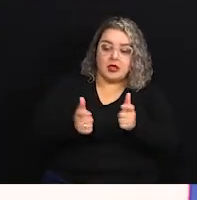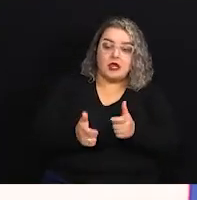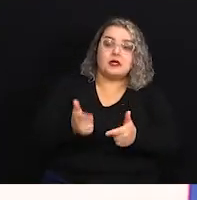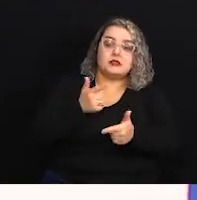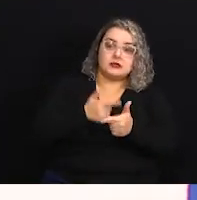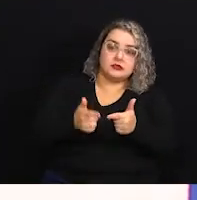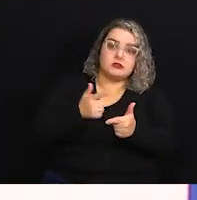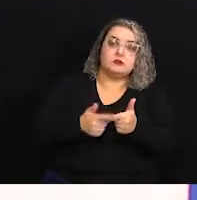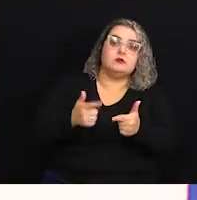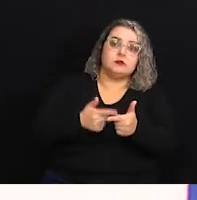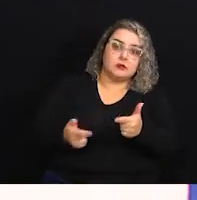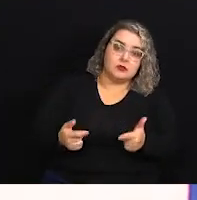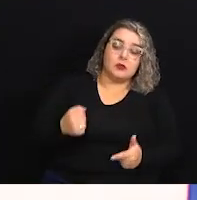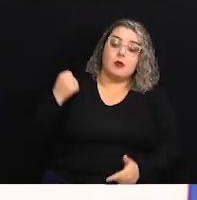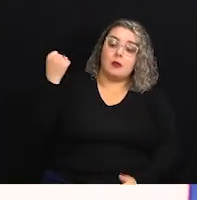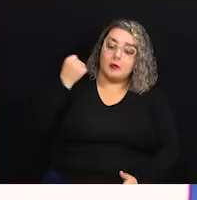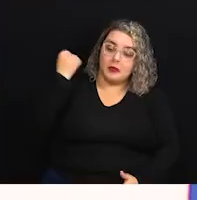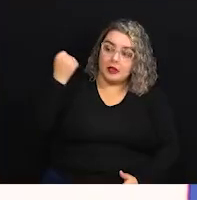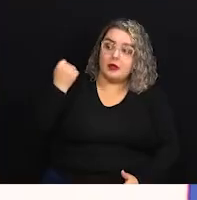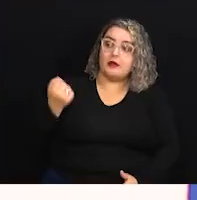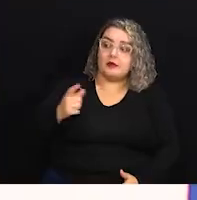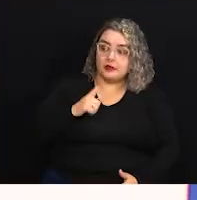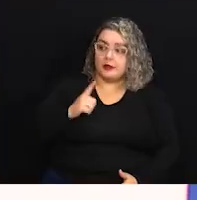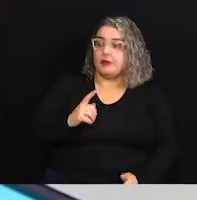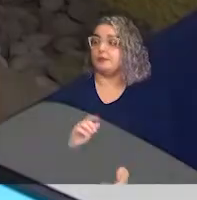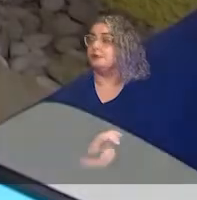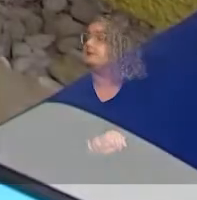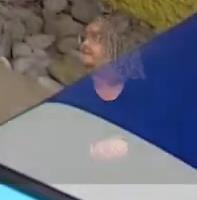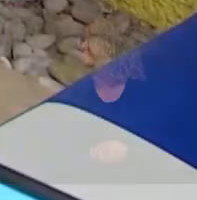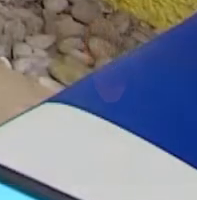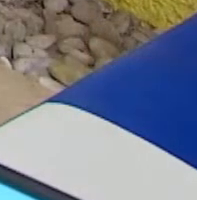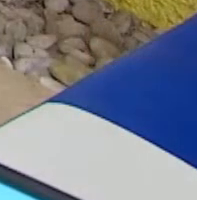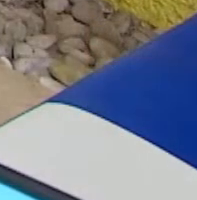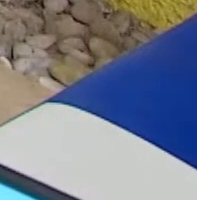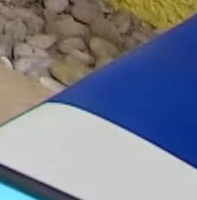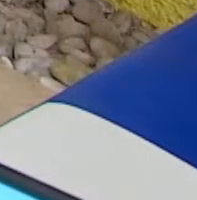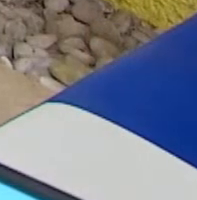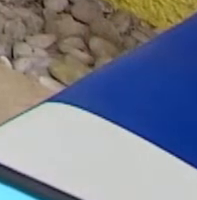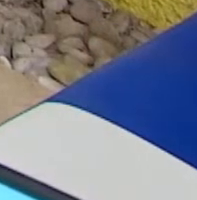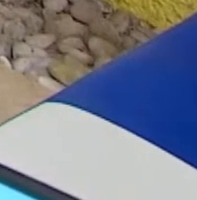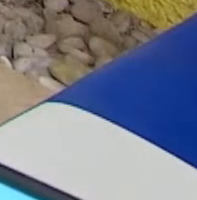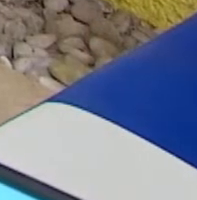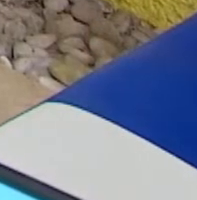esse problema tão grave que existe.